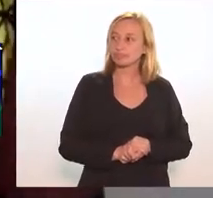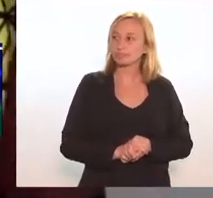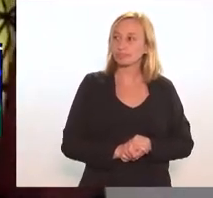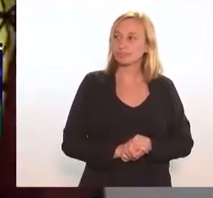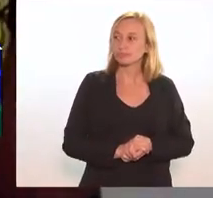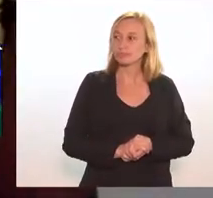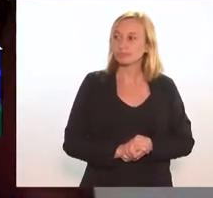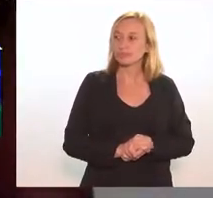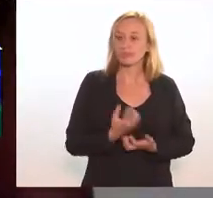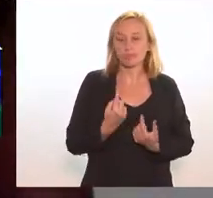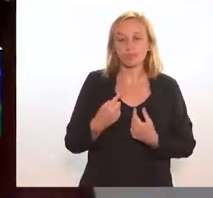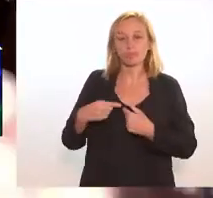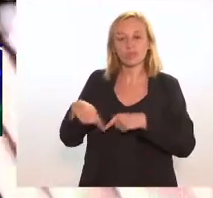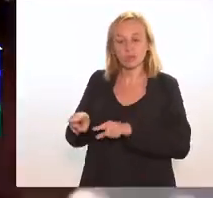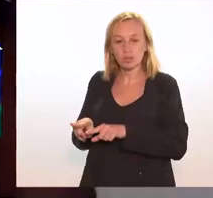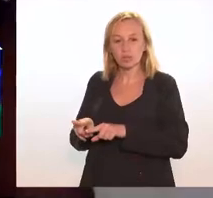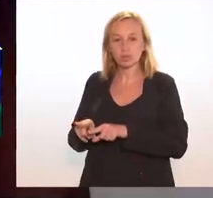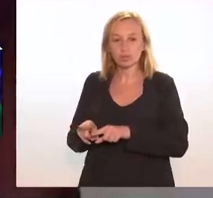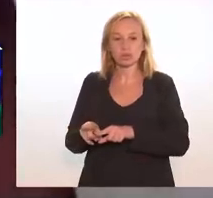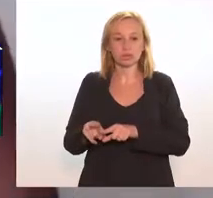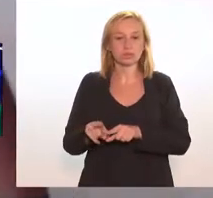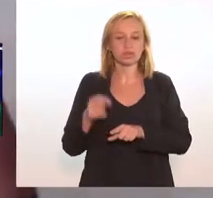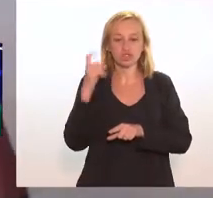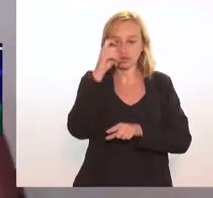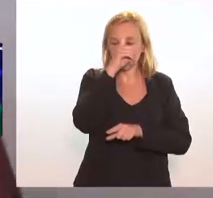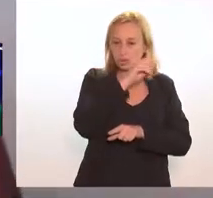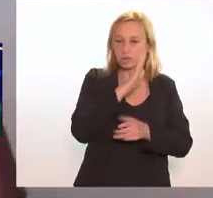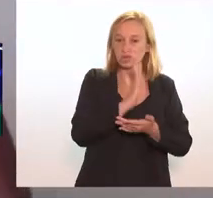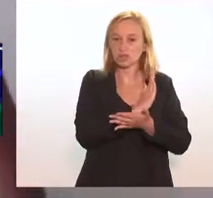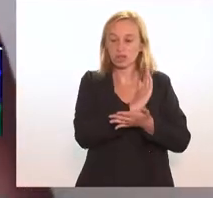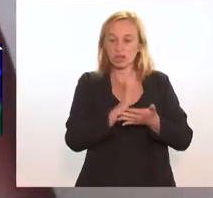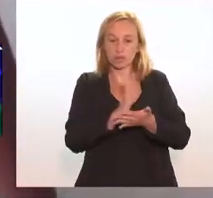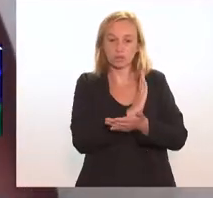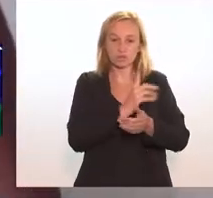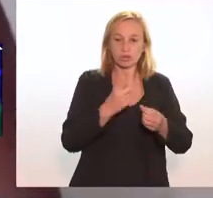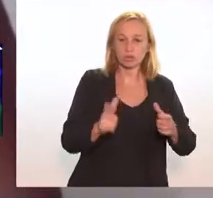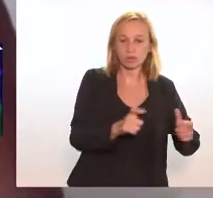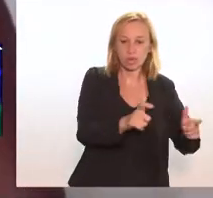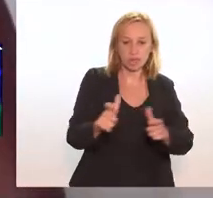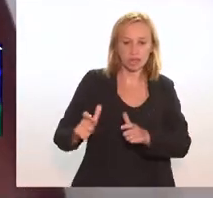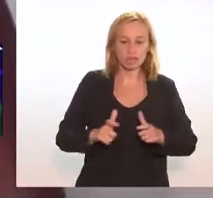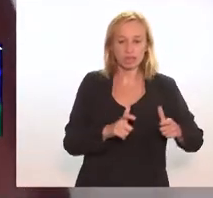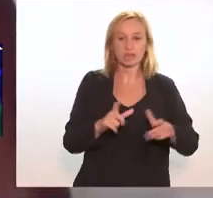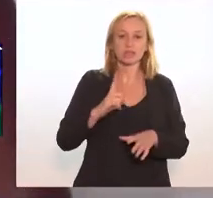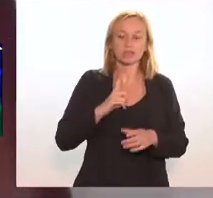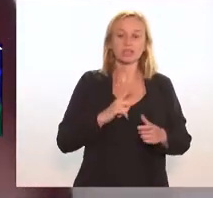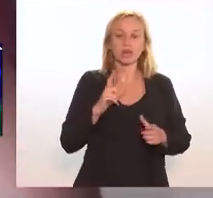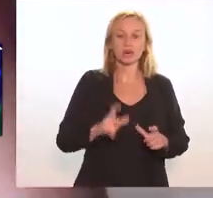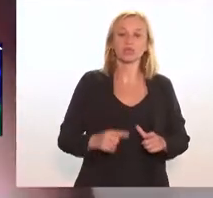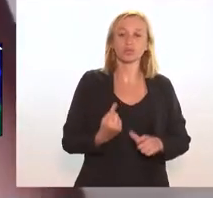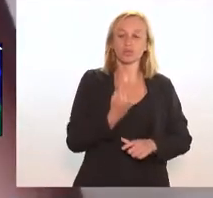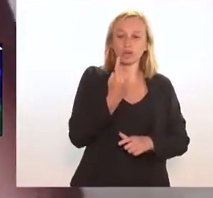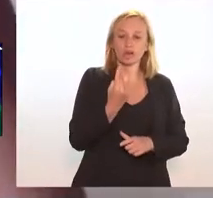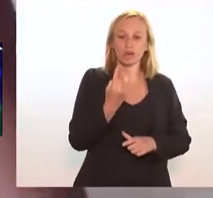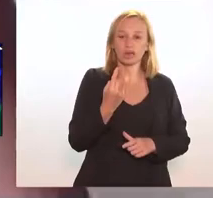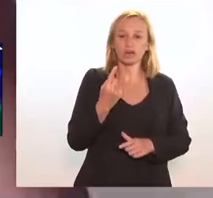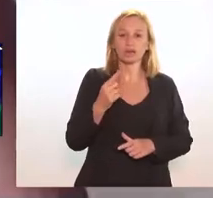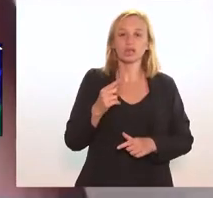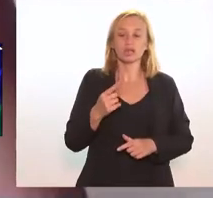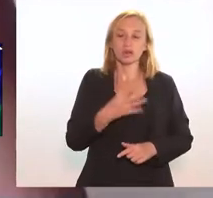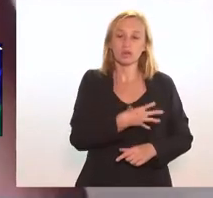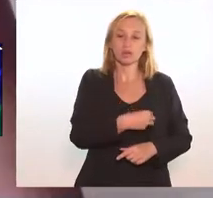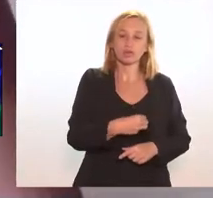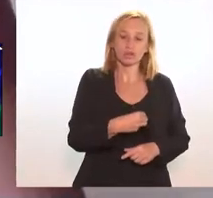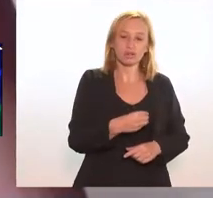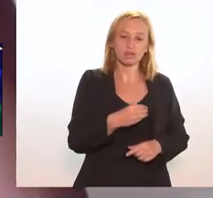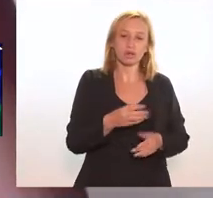uma contradição, né, inerente da dificuldade de diversos pais de ter um local para que seus filhos fiquem durante o seu